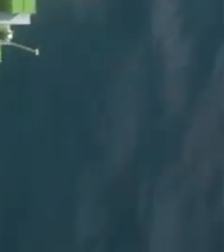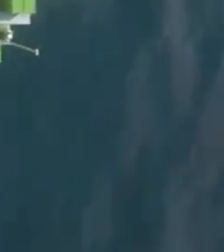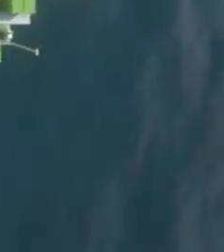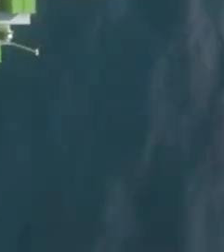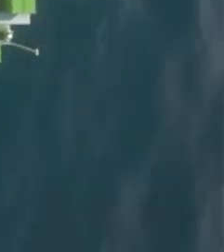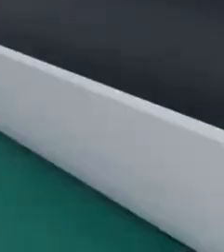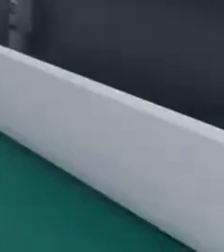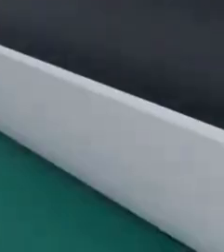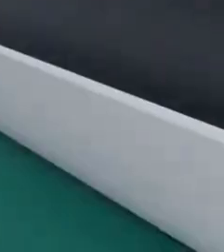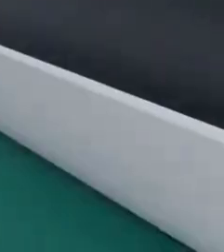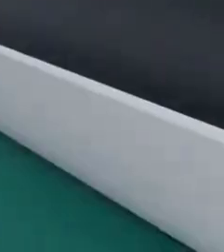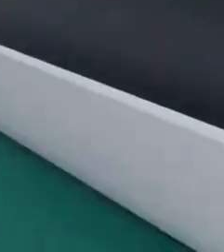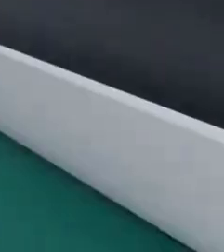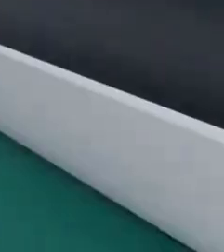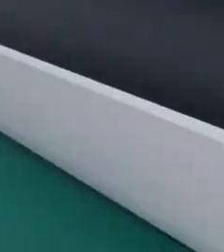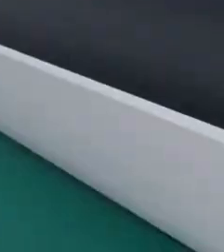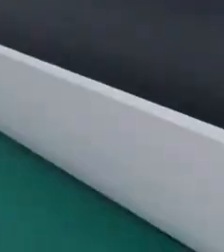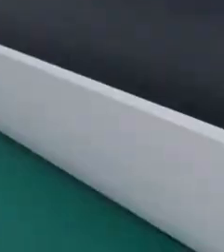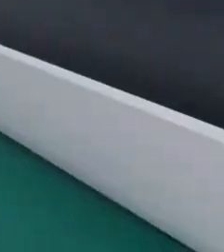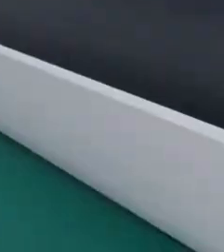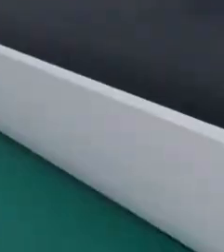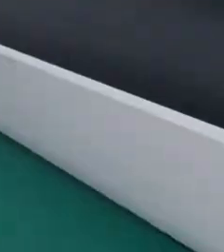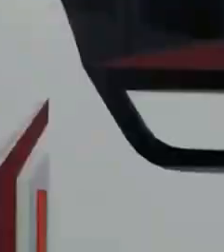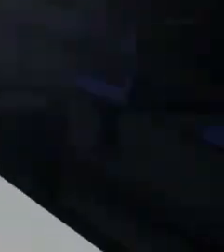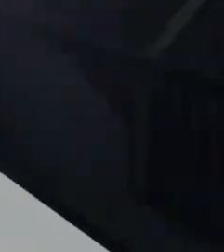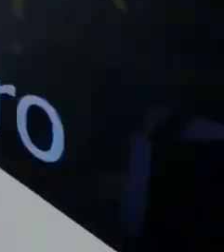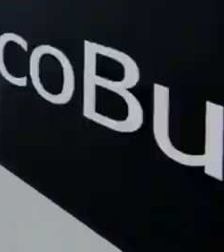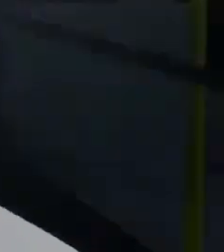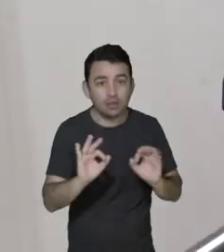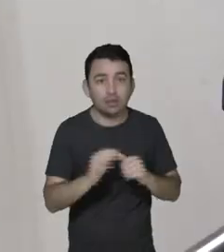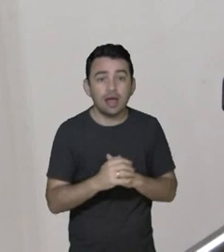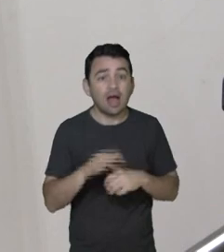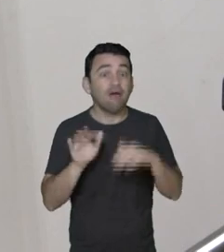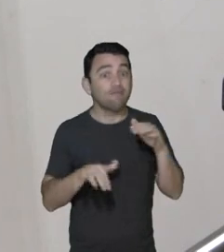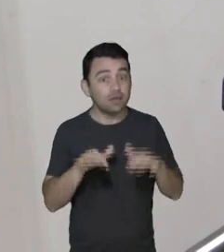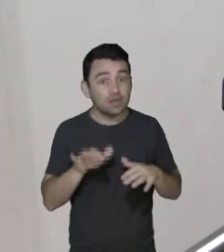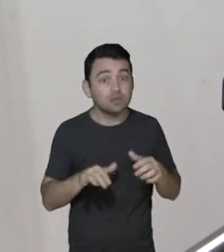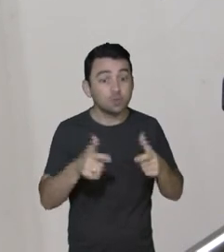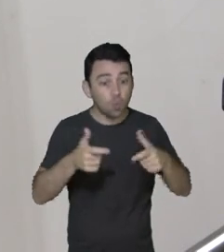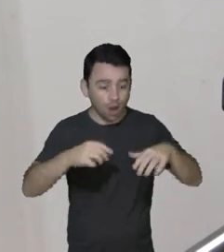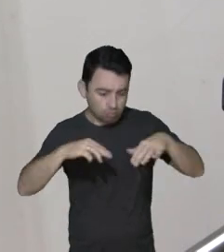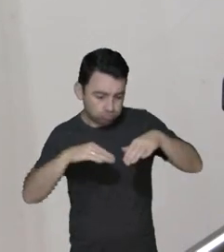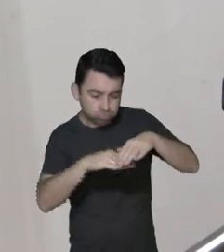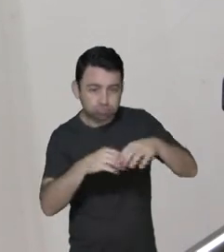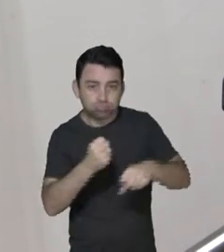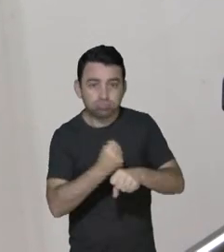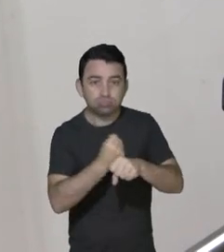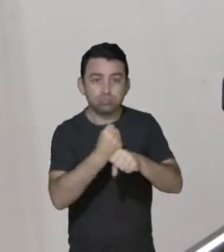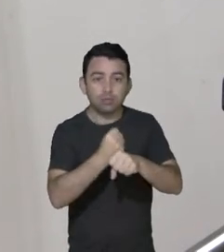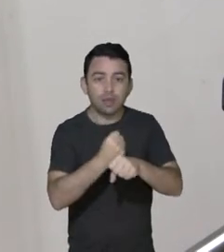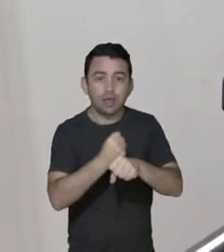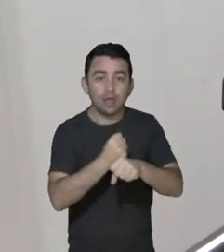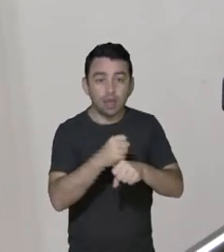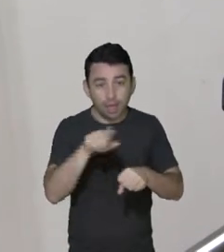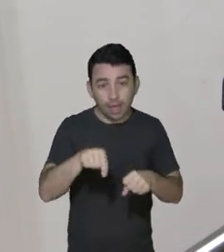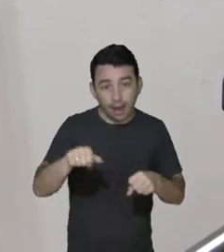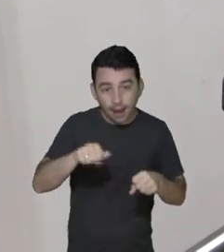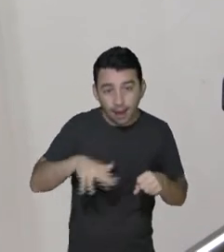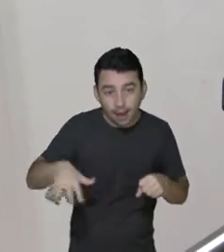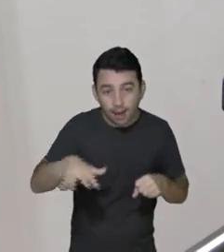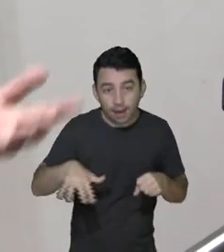um túnel submerso e não uma ponte sobre o Rio itajaí-açu o assunto relacionado a infraestrutura na região